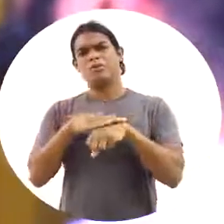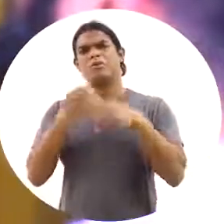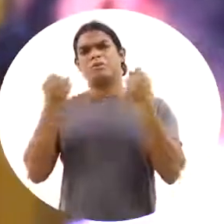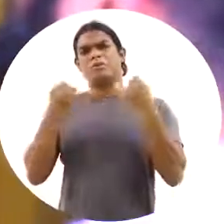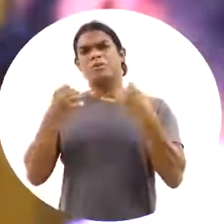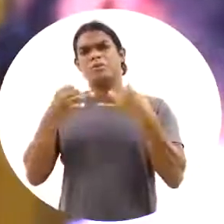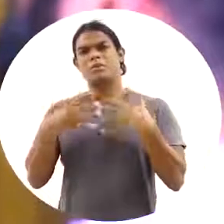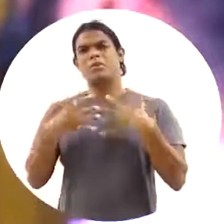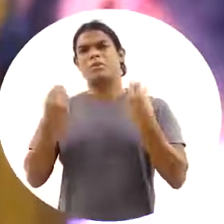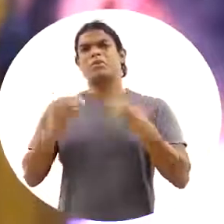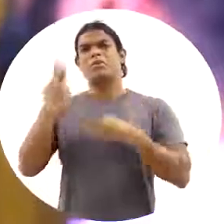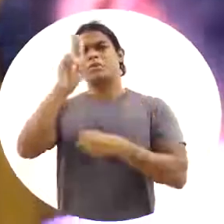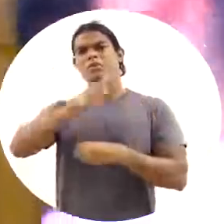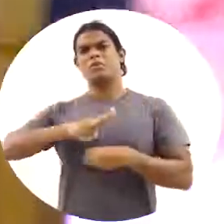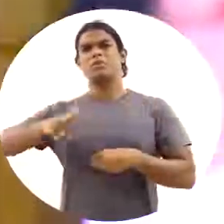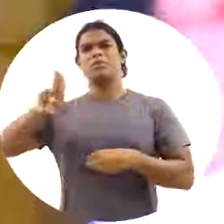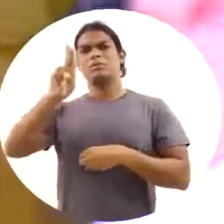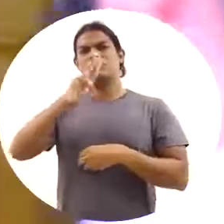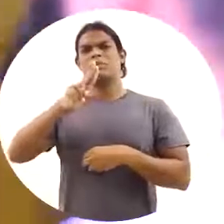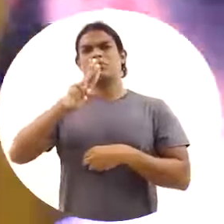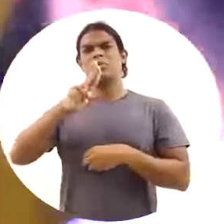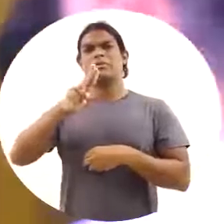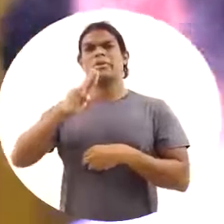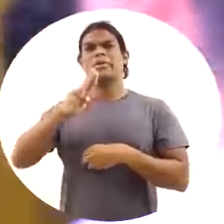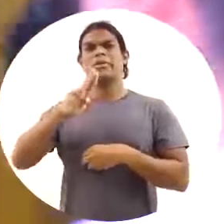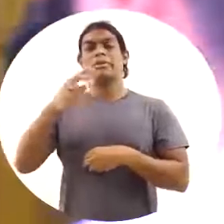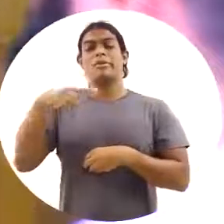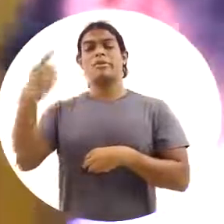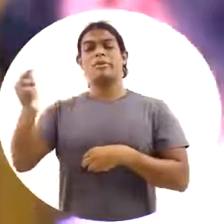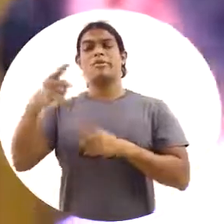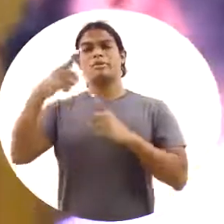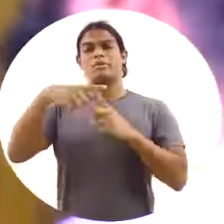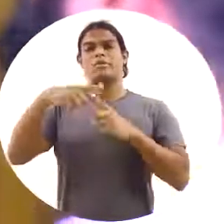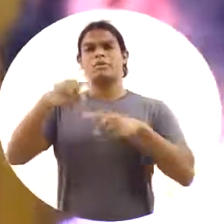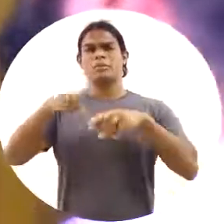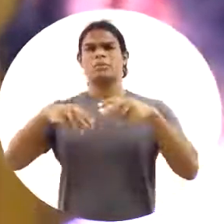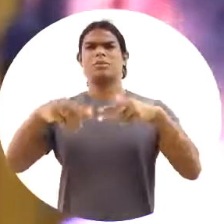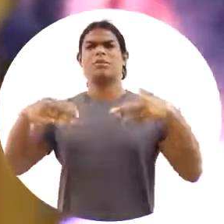uma estrutura que você pudesse estar parafusado. Isso abre um